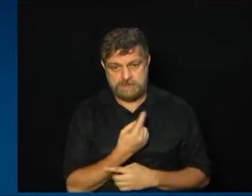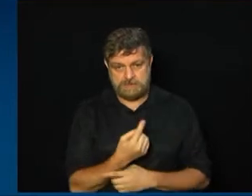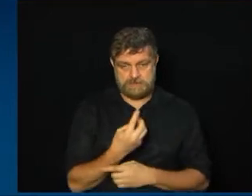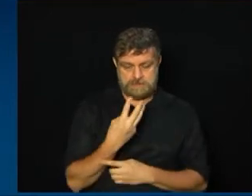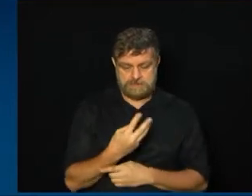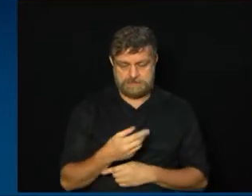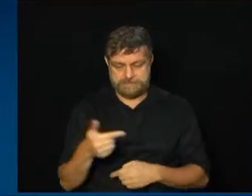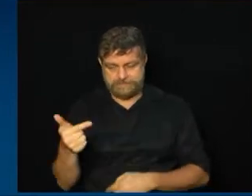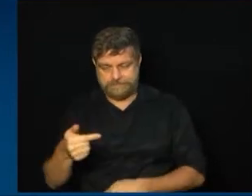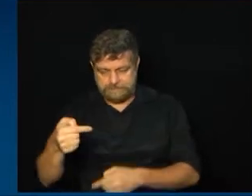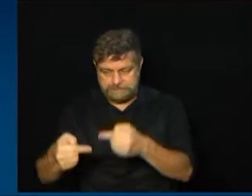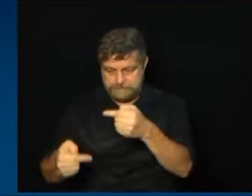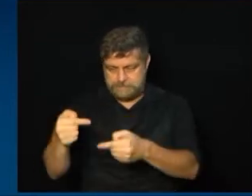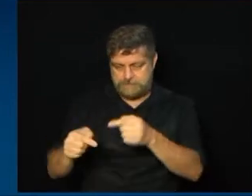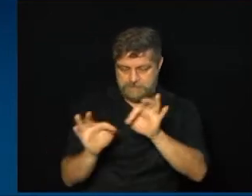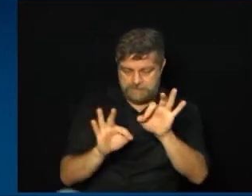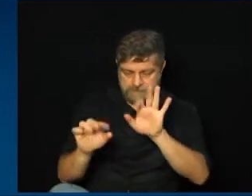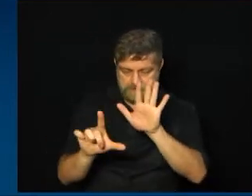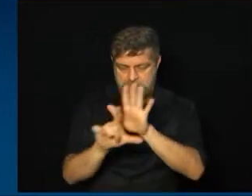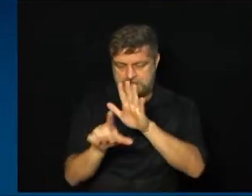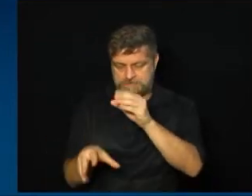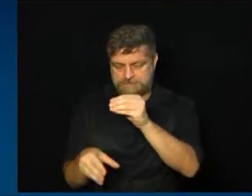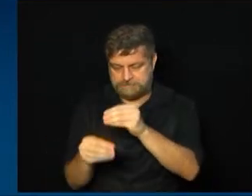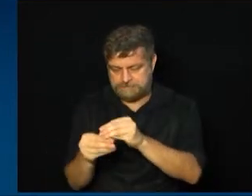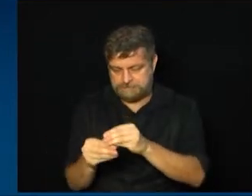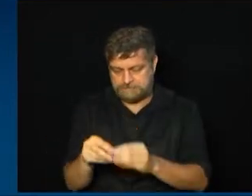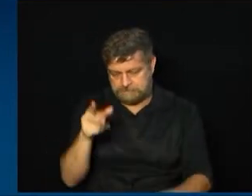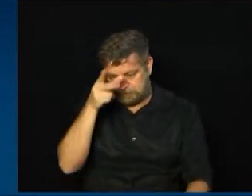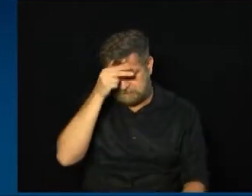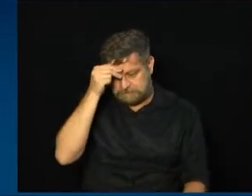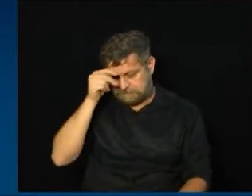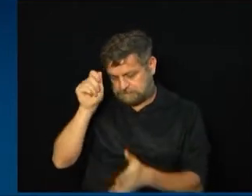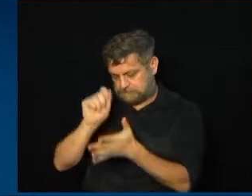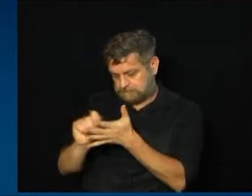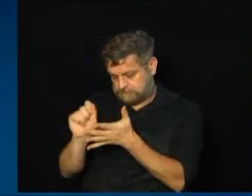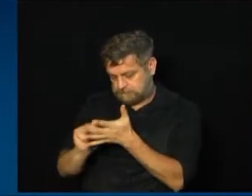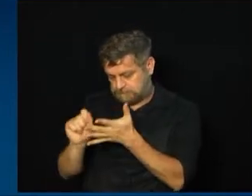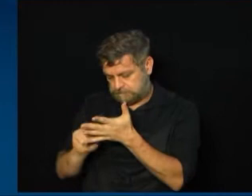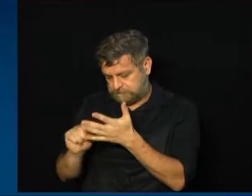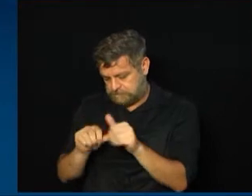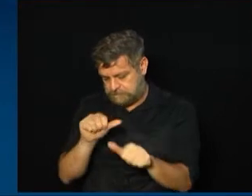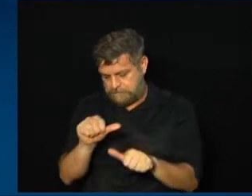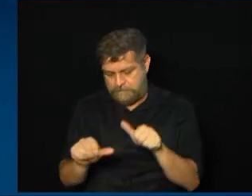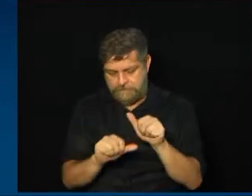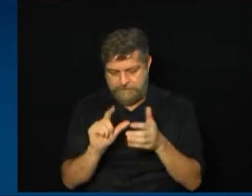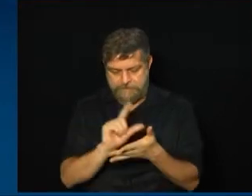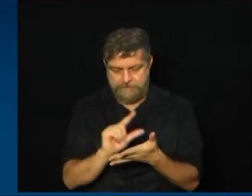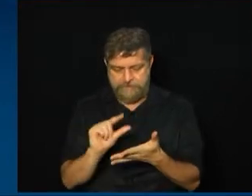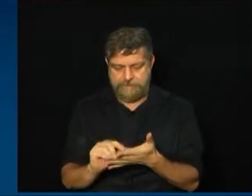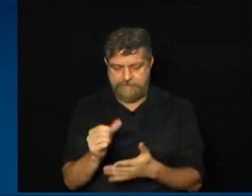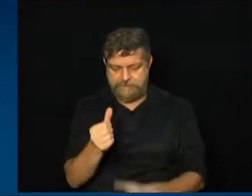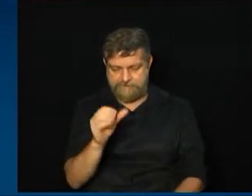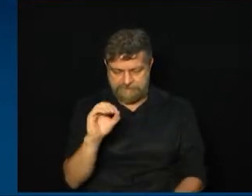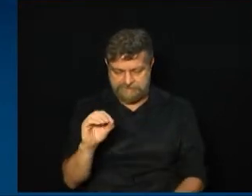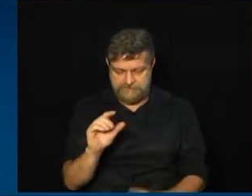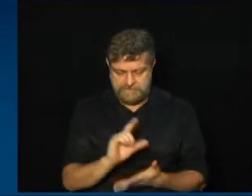segunda discussão do projeto de lei complementar de autoria do prefeito, que altera artigos 60 e 62 do Plano